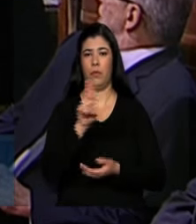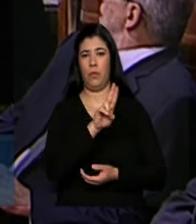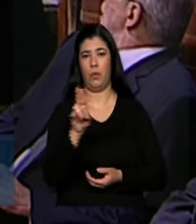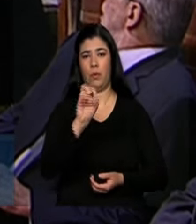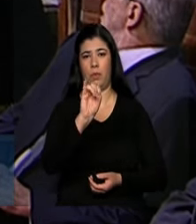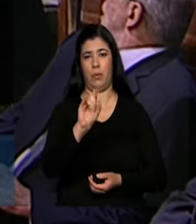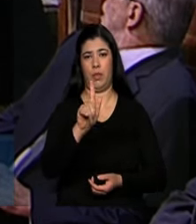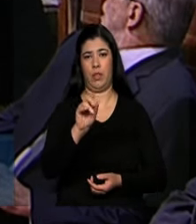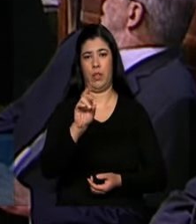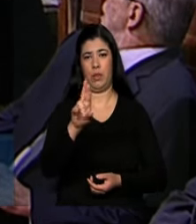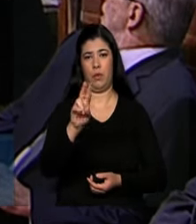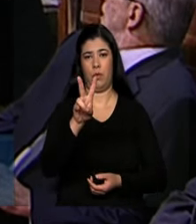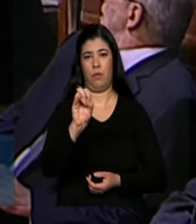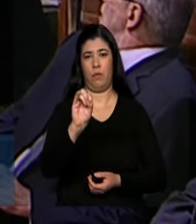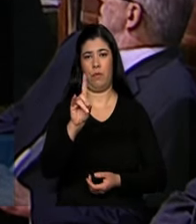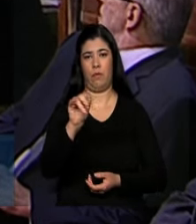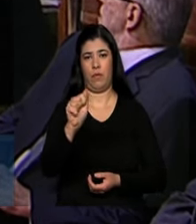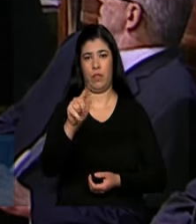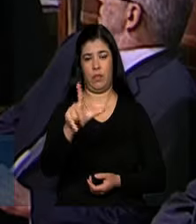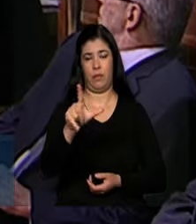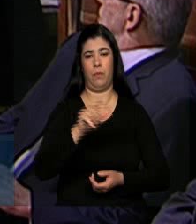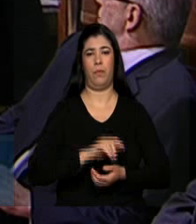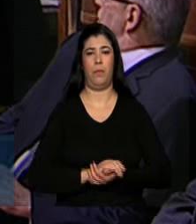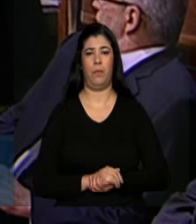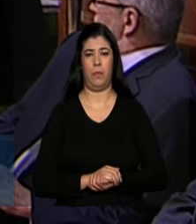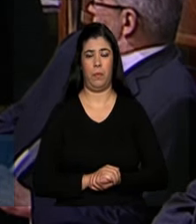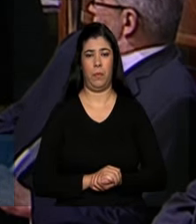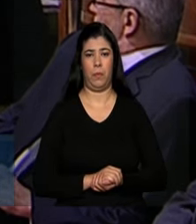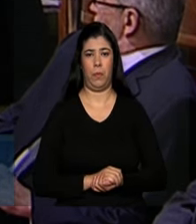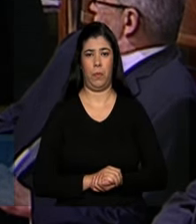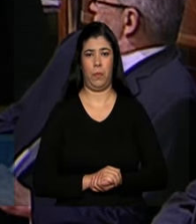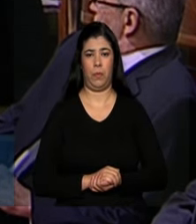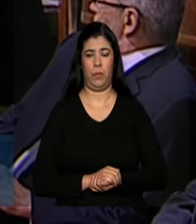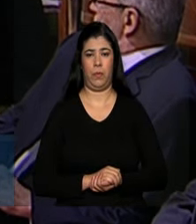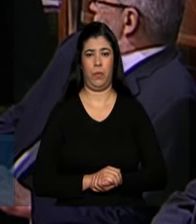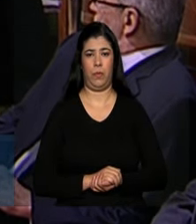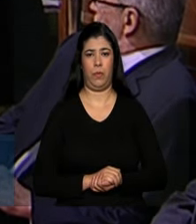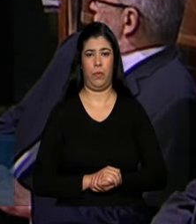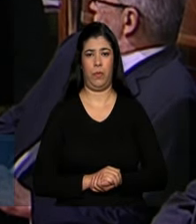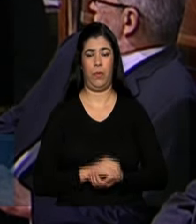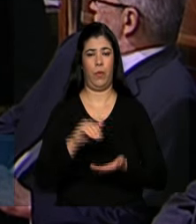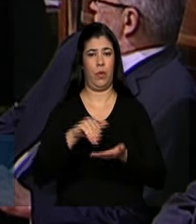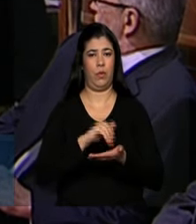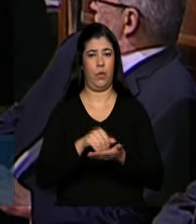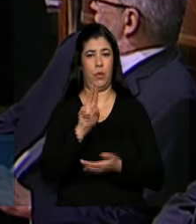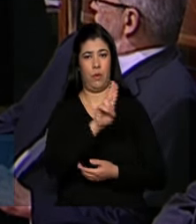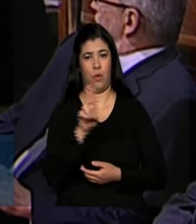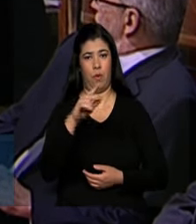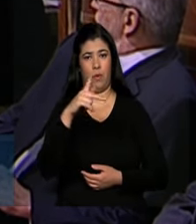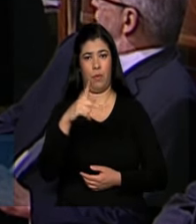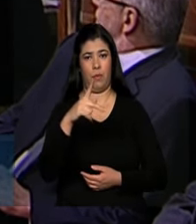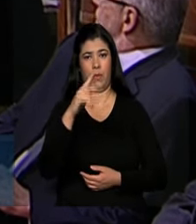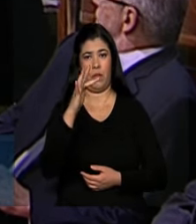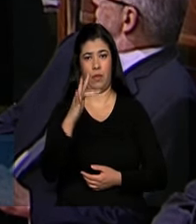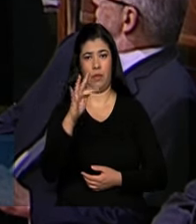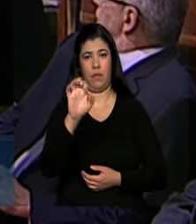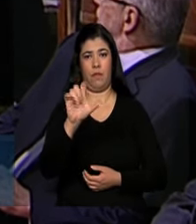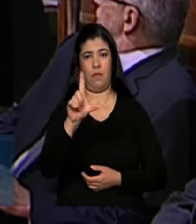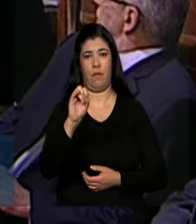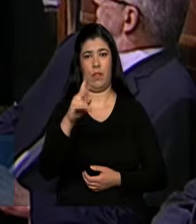Alexandre Vidal, Igor Andrade Vidal Barbosa. secretário Felipe Brum Cunha,